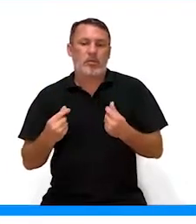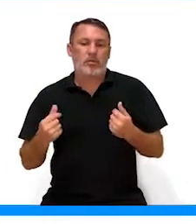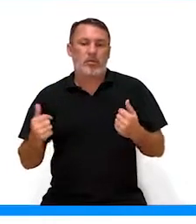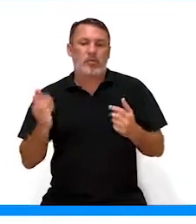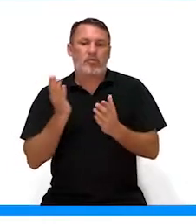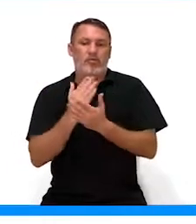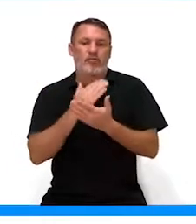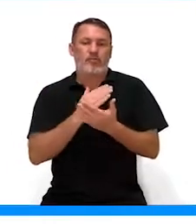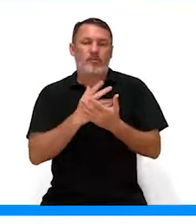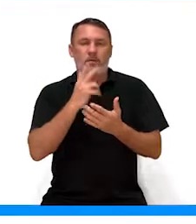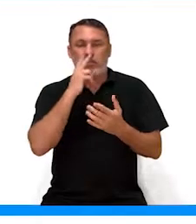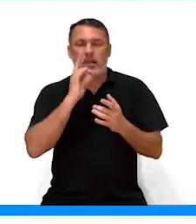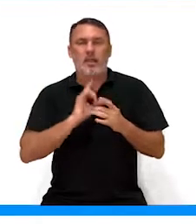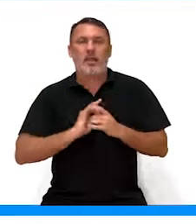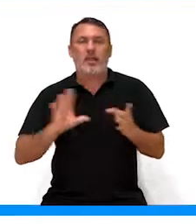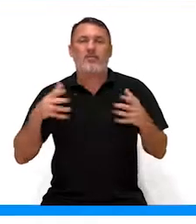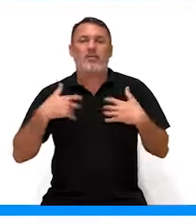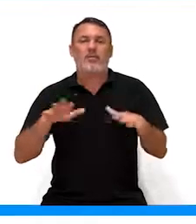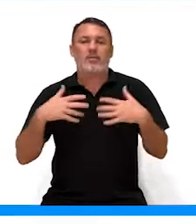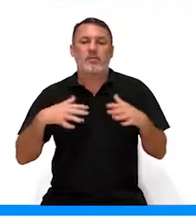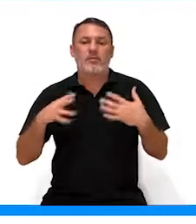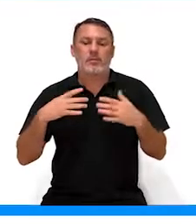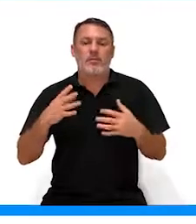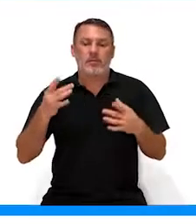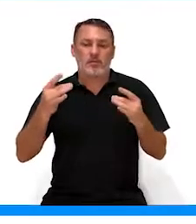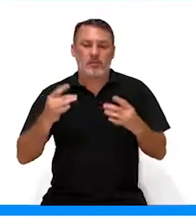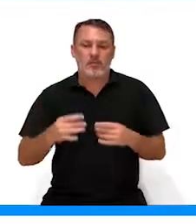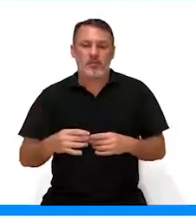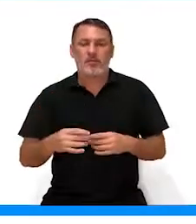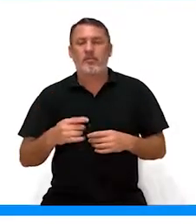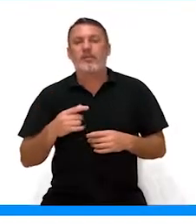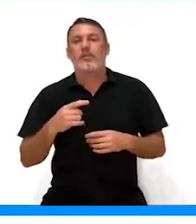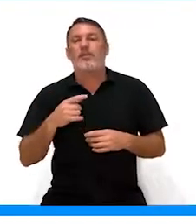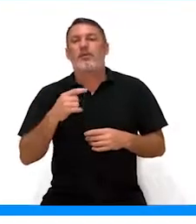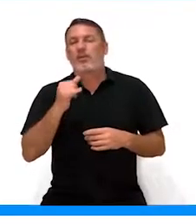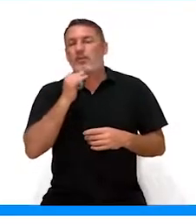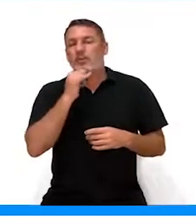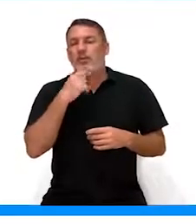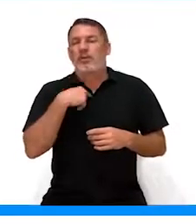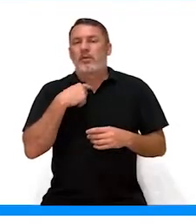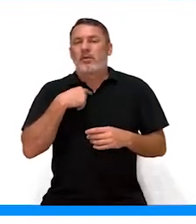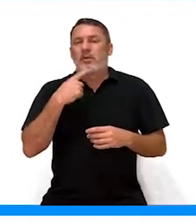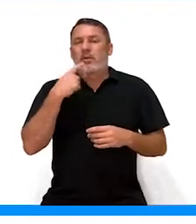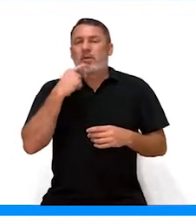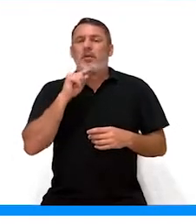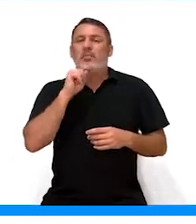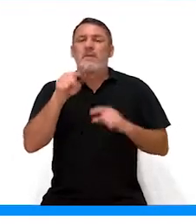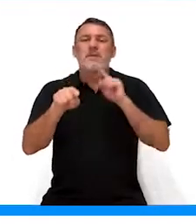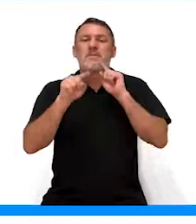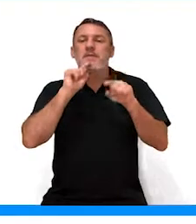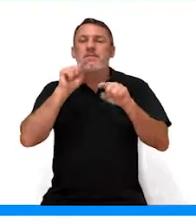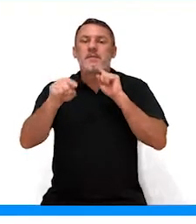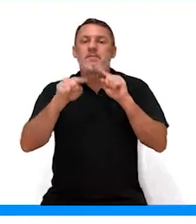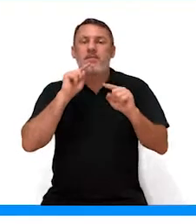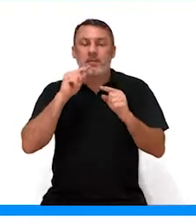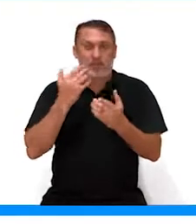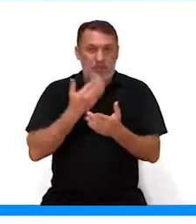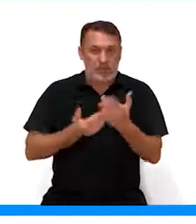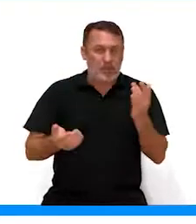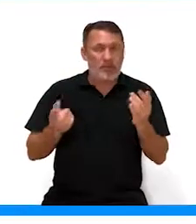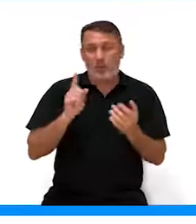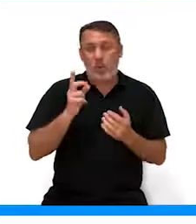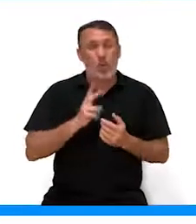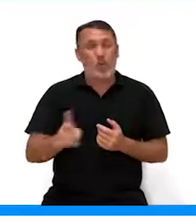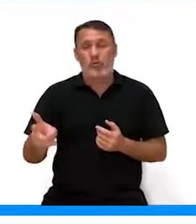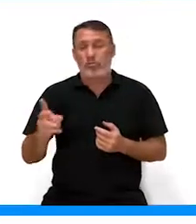não se desintegram. Então, elas apenas liberam a secreção delas. A saliva, quando a gente libera a saliva, a